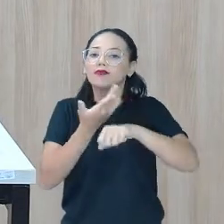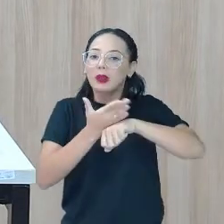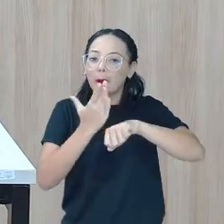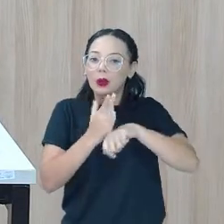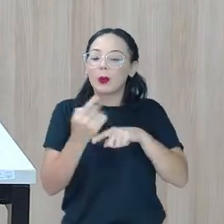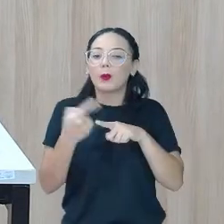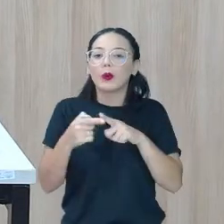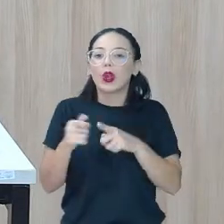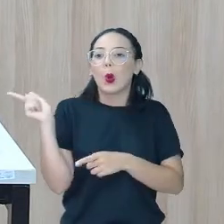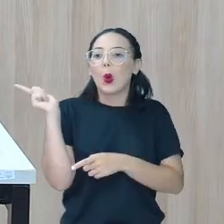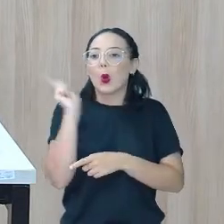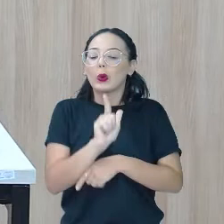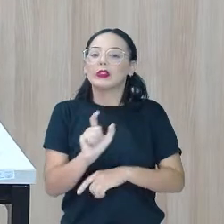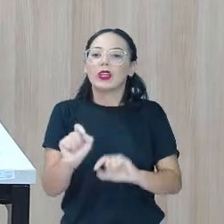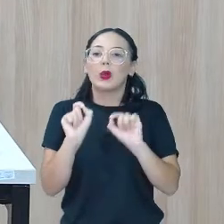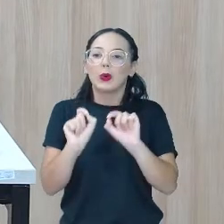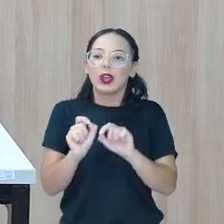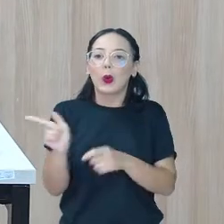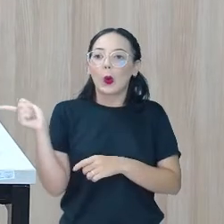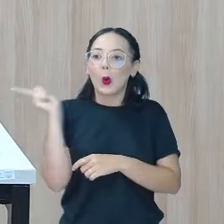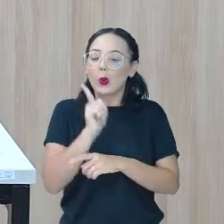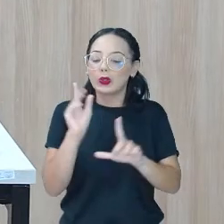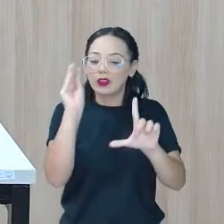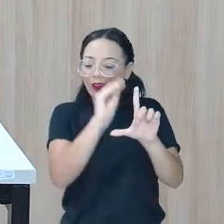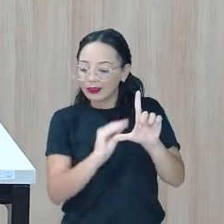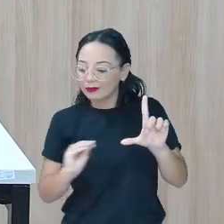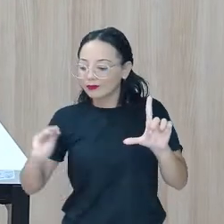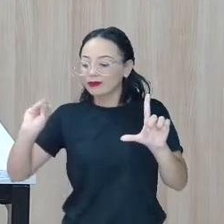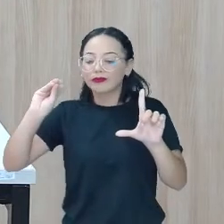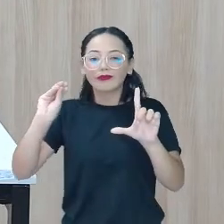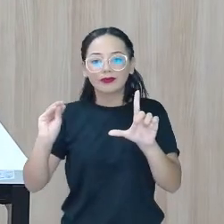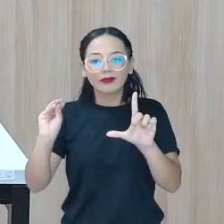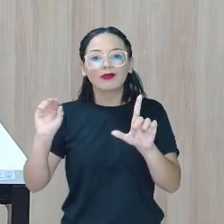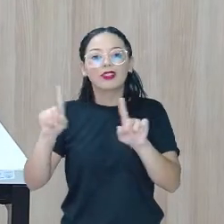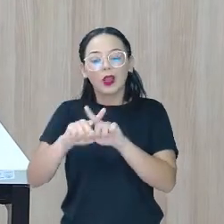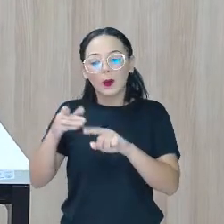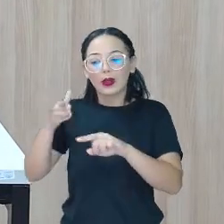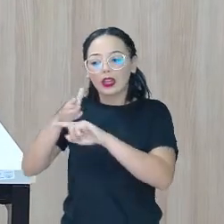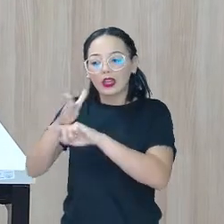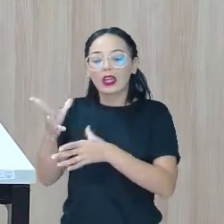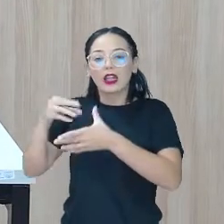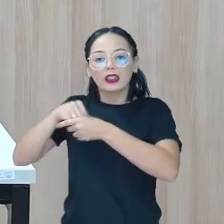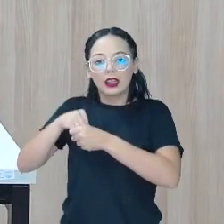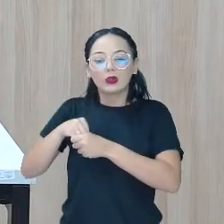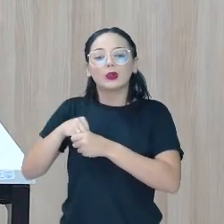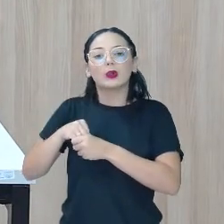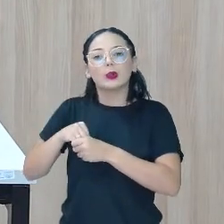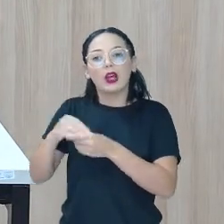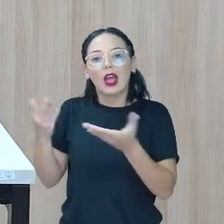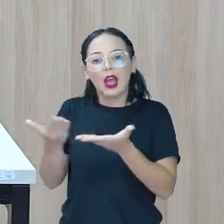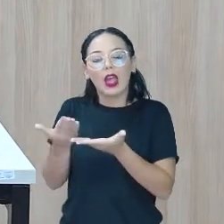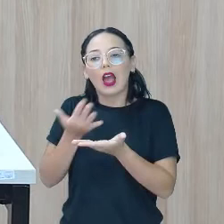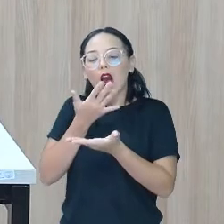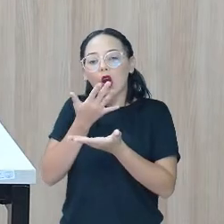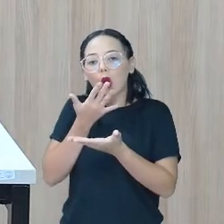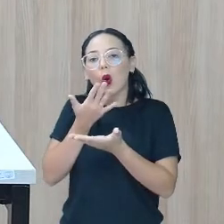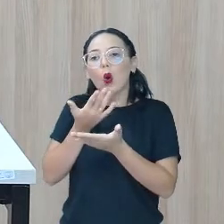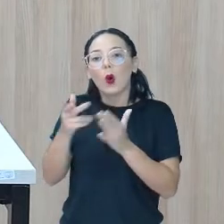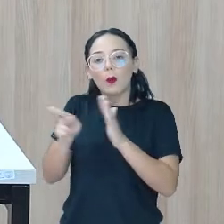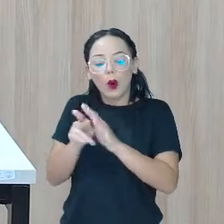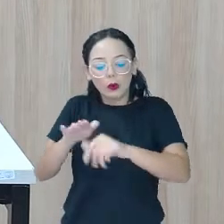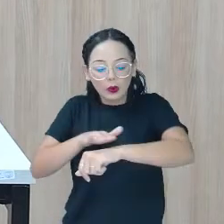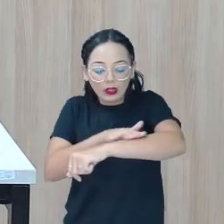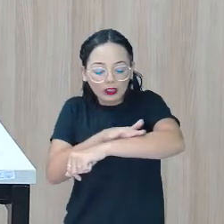Eles conseguem, pessoal, sair da corrente sanguínea e ir até a parte da nossa pele, a parte mais